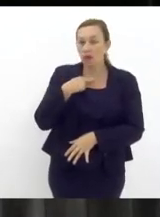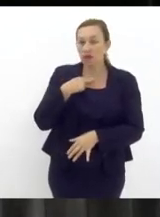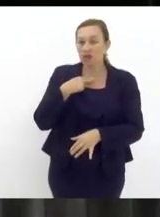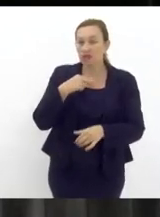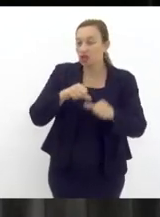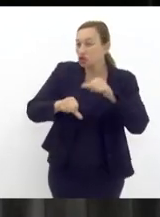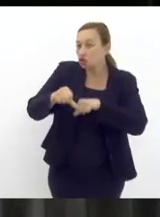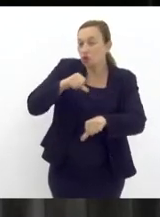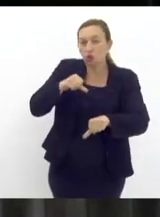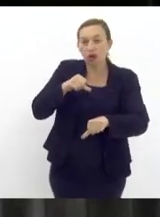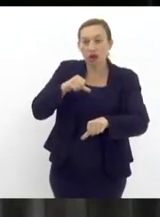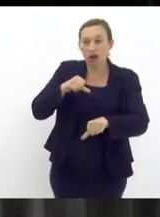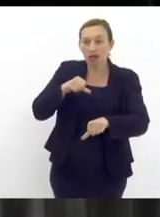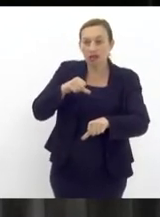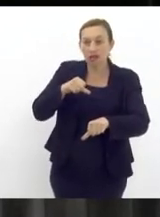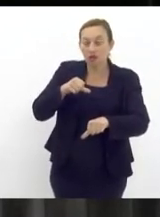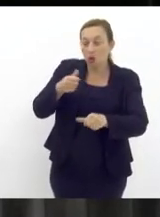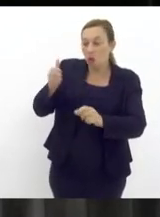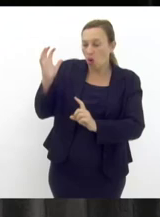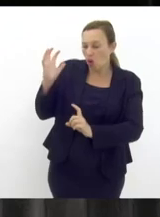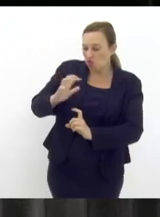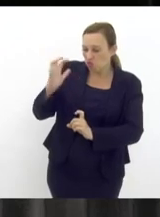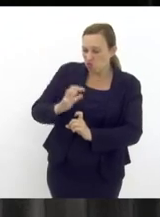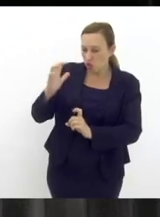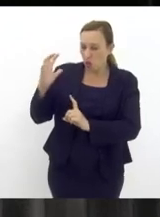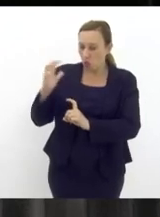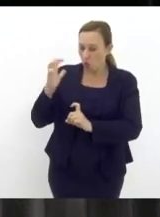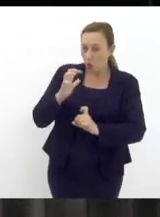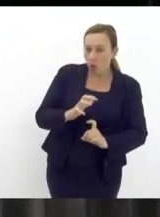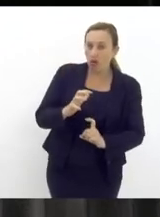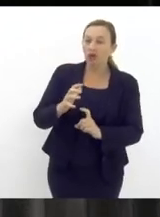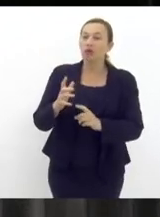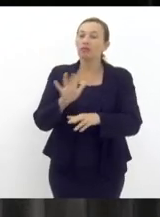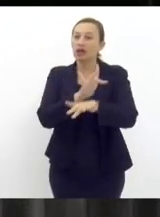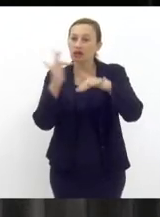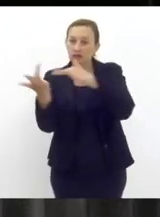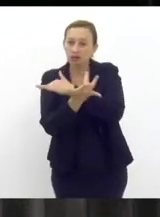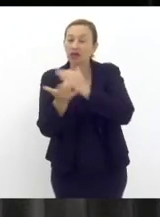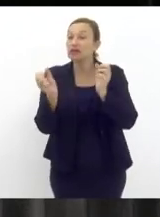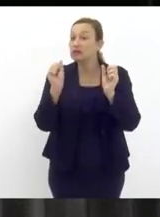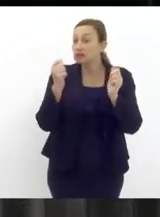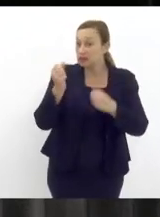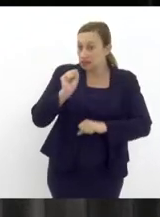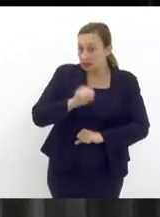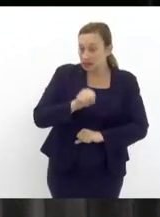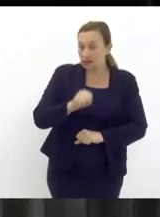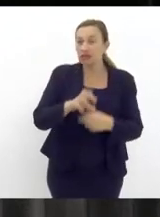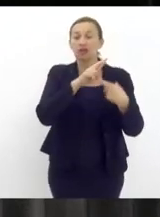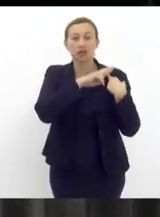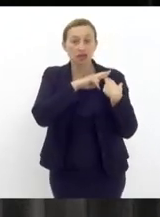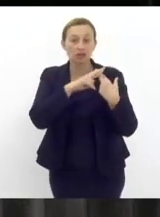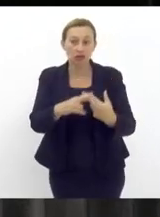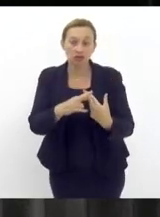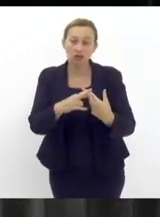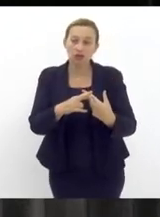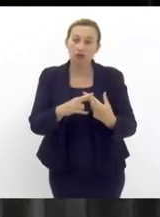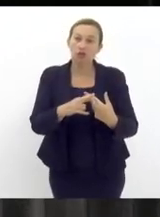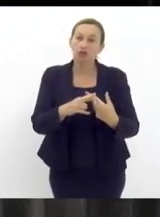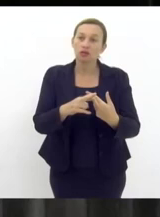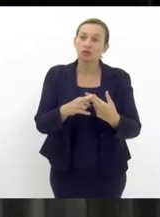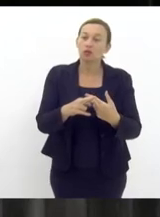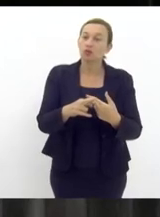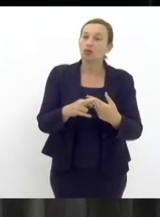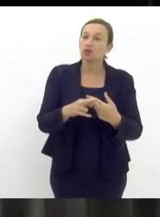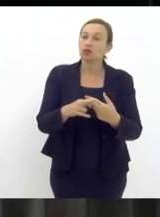em instrumento de opressão pelo que as redes sociais precisam ser assim responsabilizadas quando se